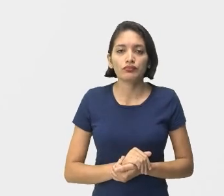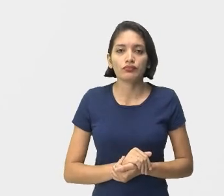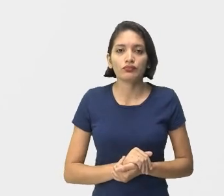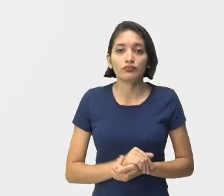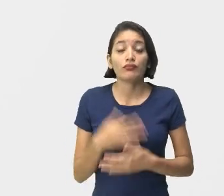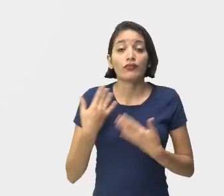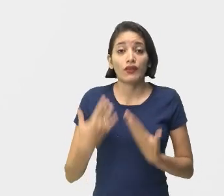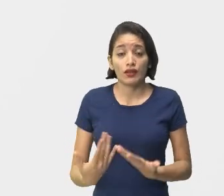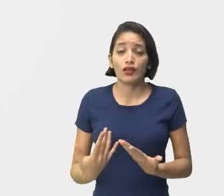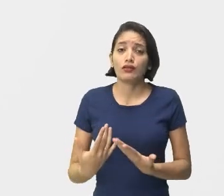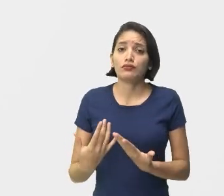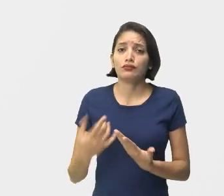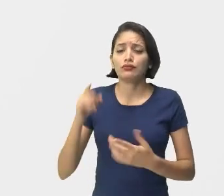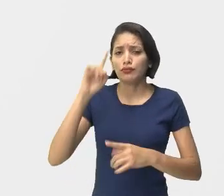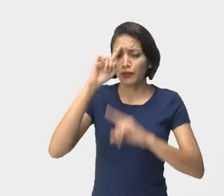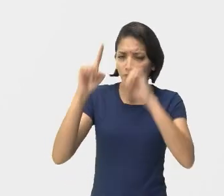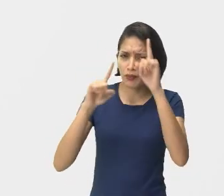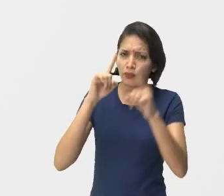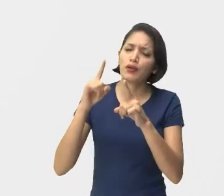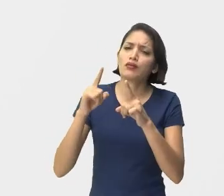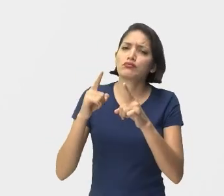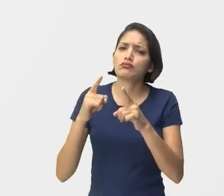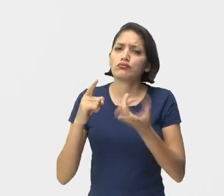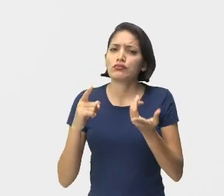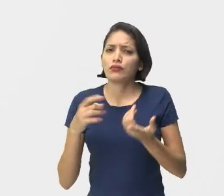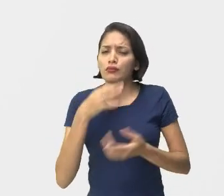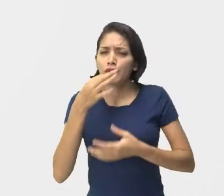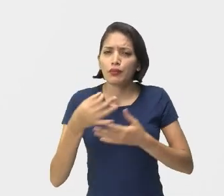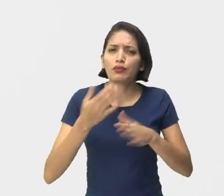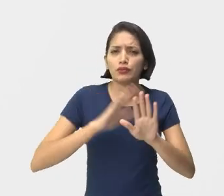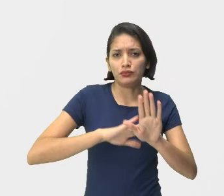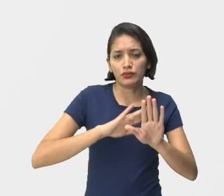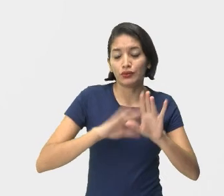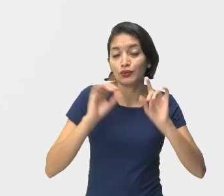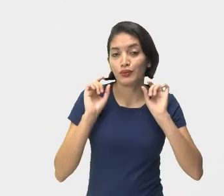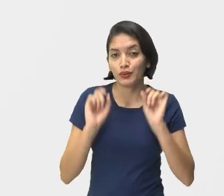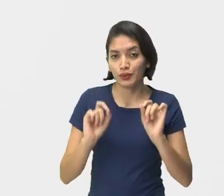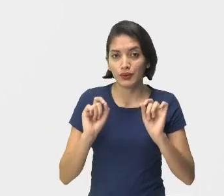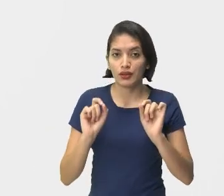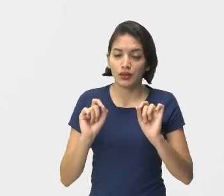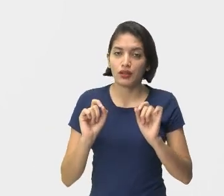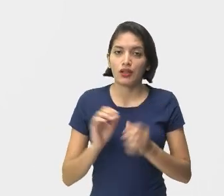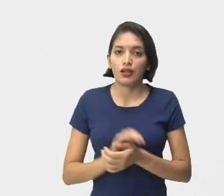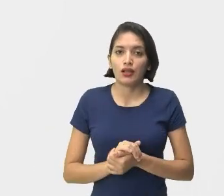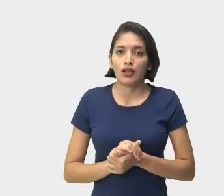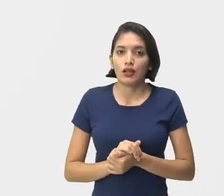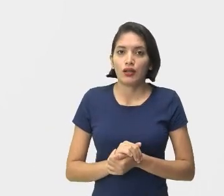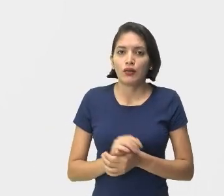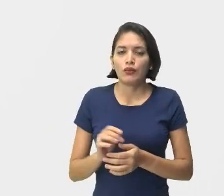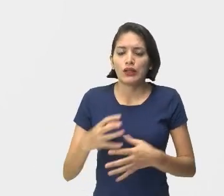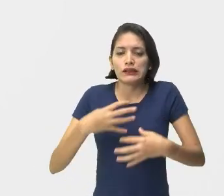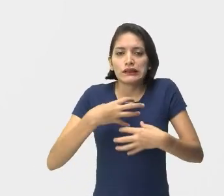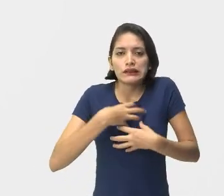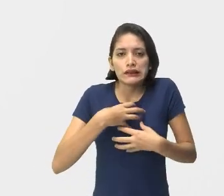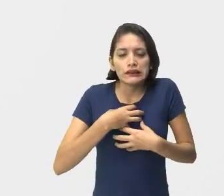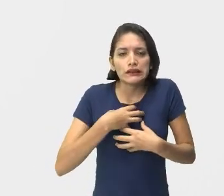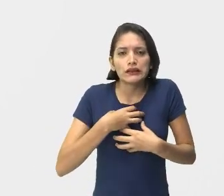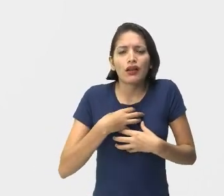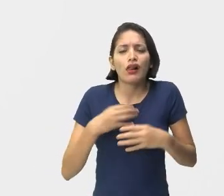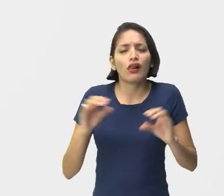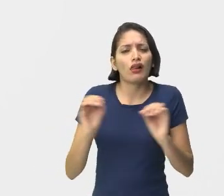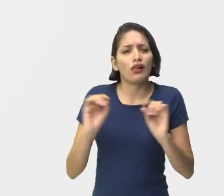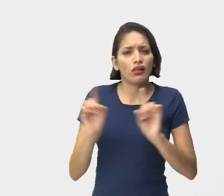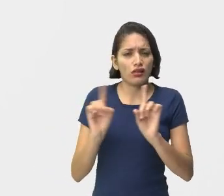Então, esse discurso ideológico, ele não é sentido. Como eu falei